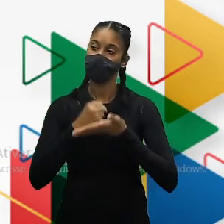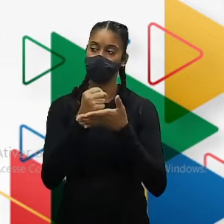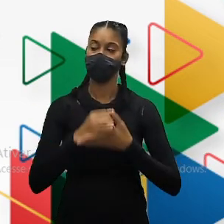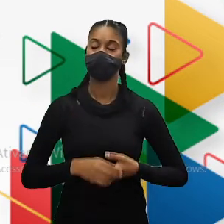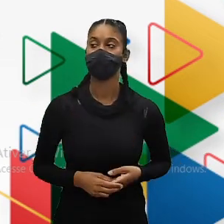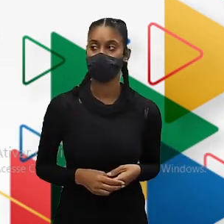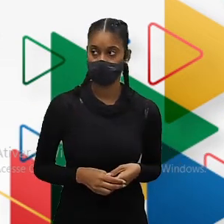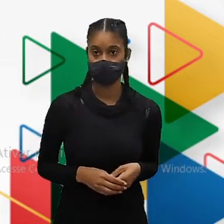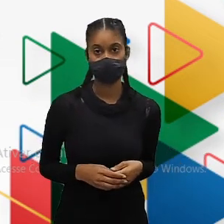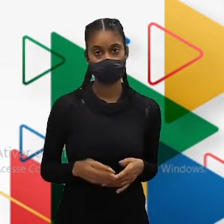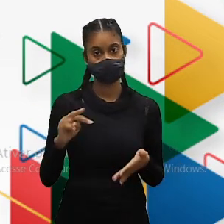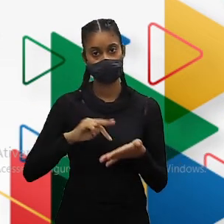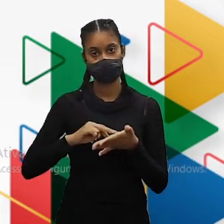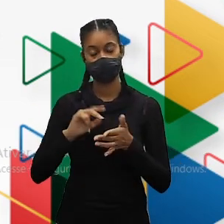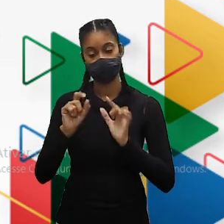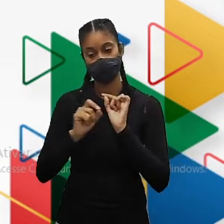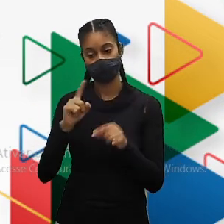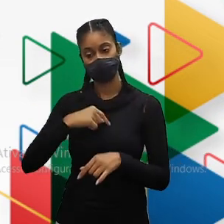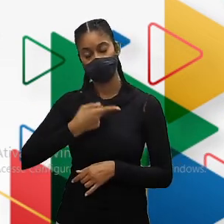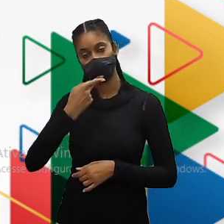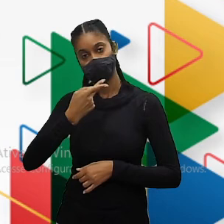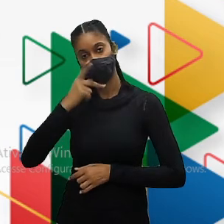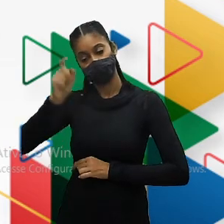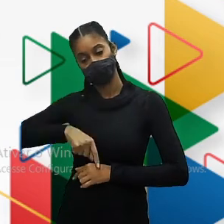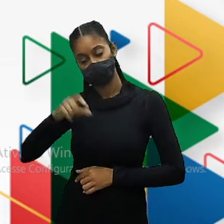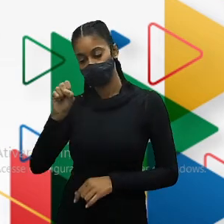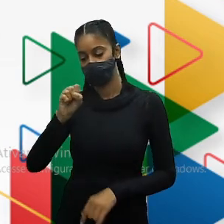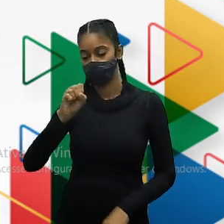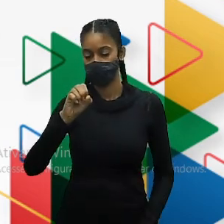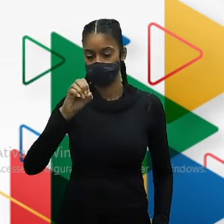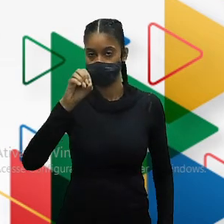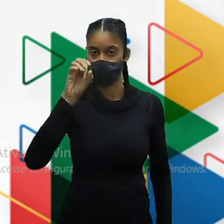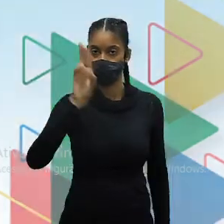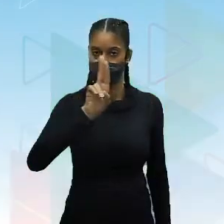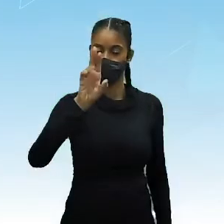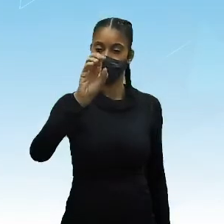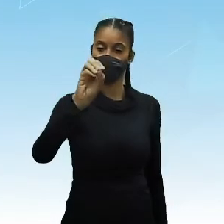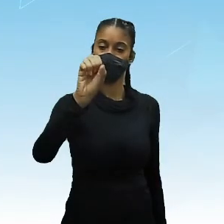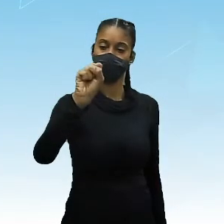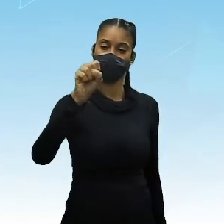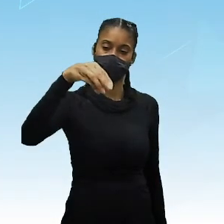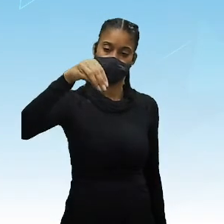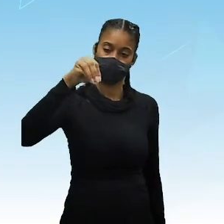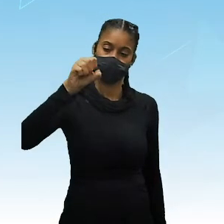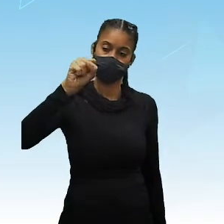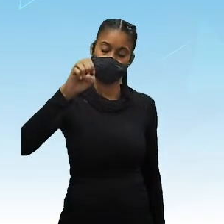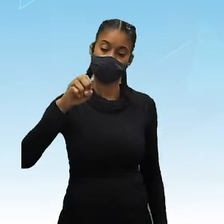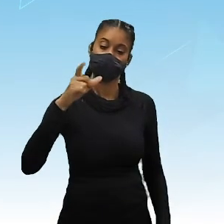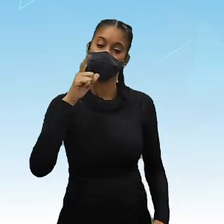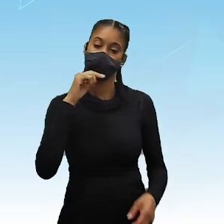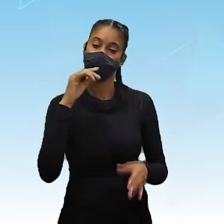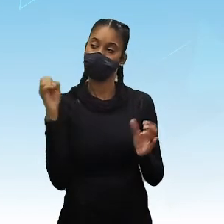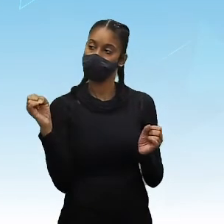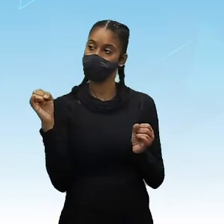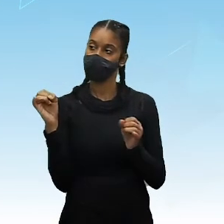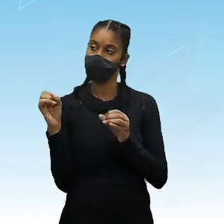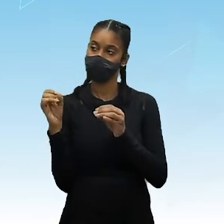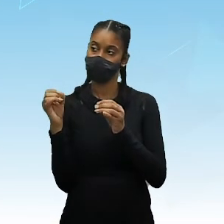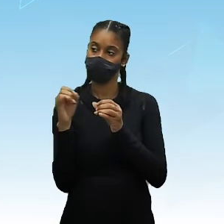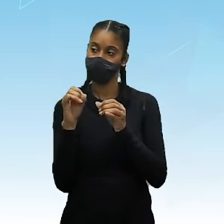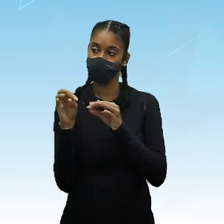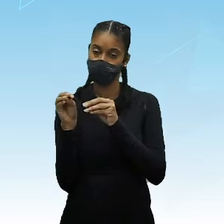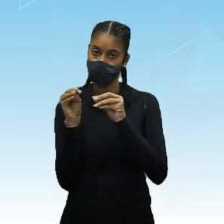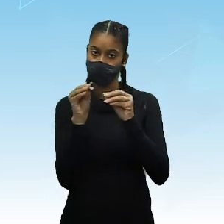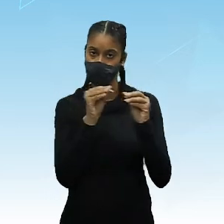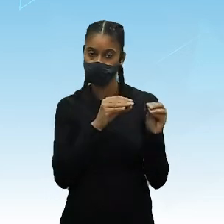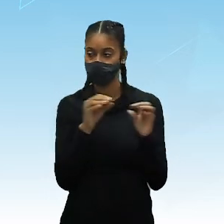concentração. Isso é o que a gente chama de osmose, a passagem da água, do solvente, do meio que tem